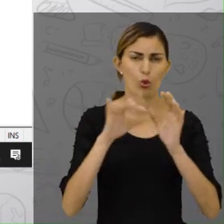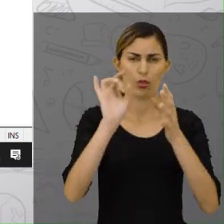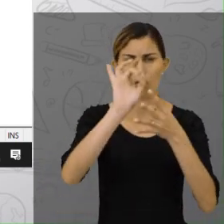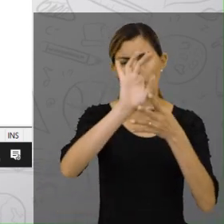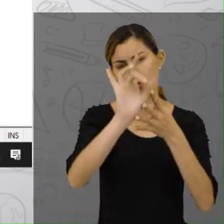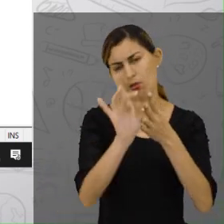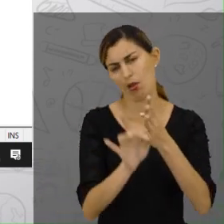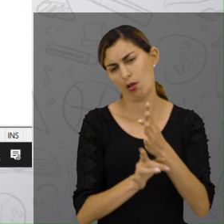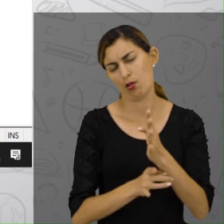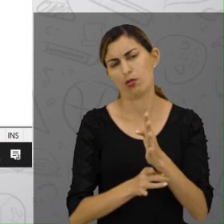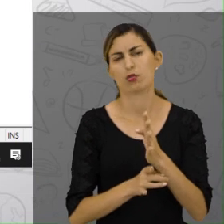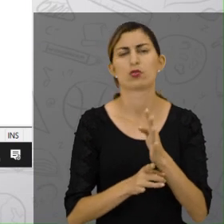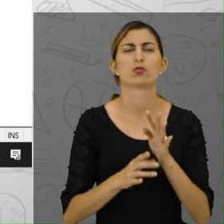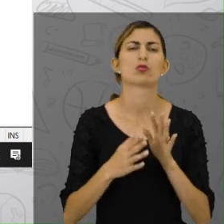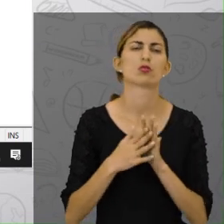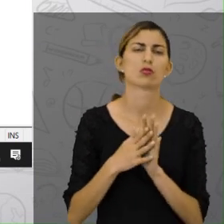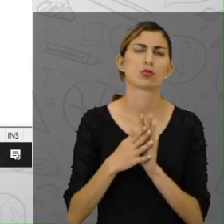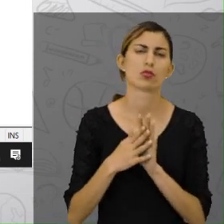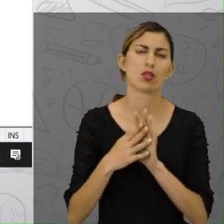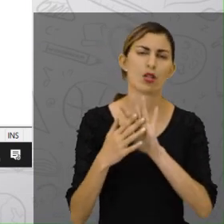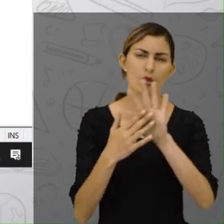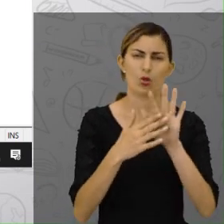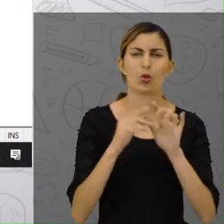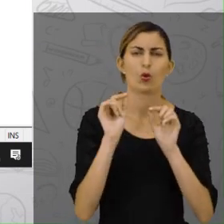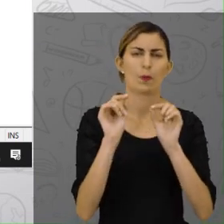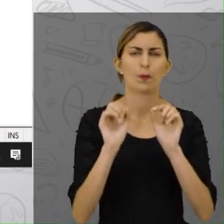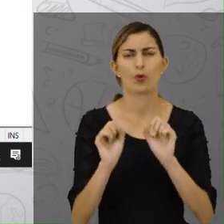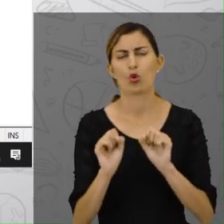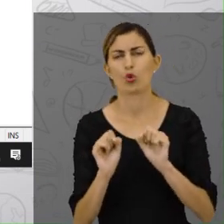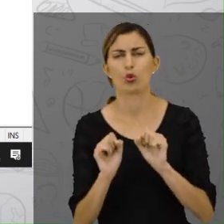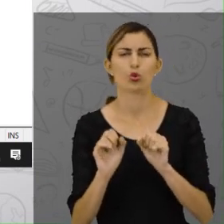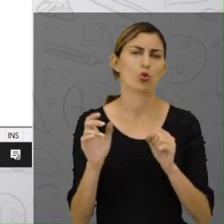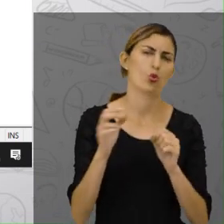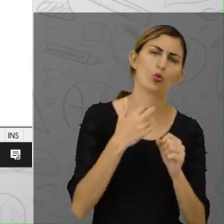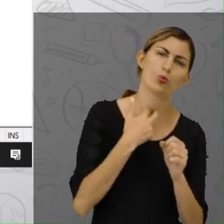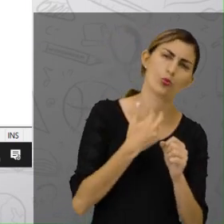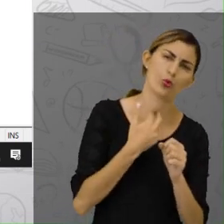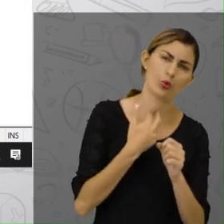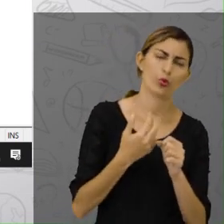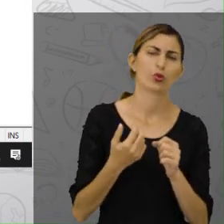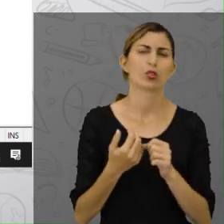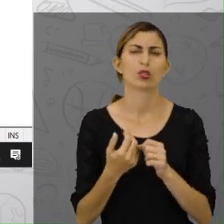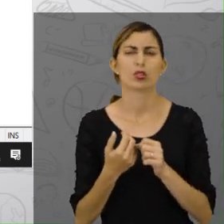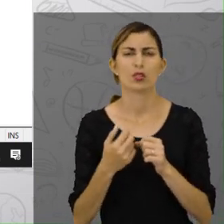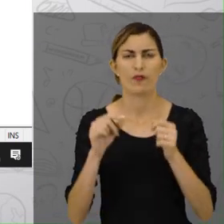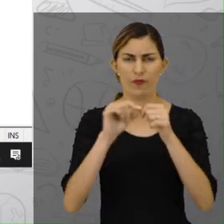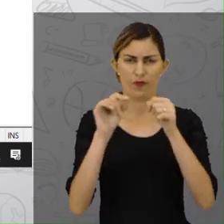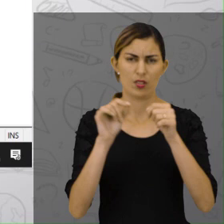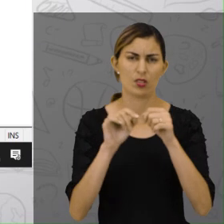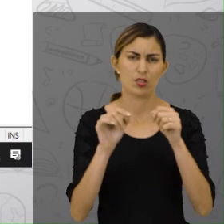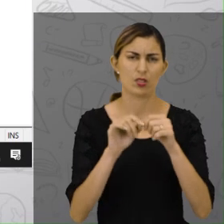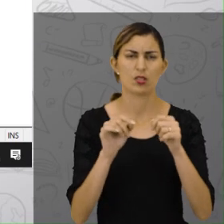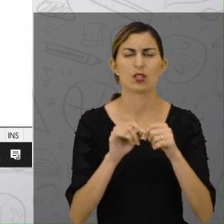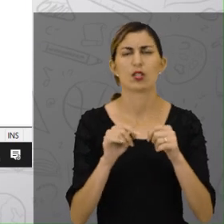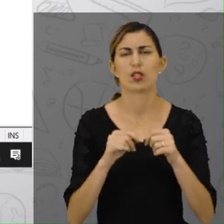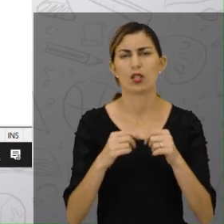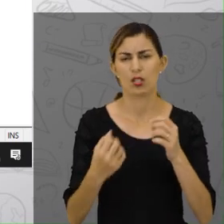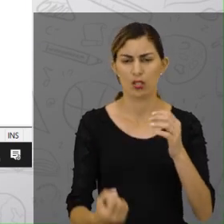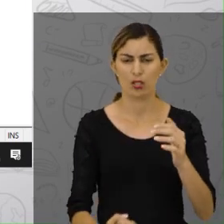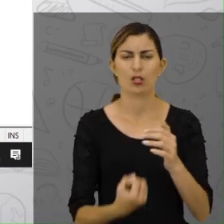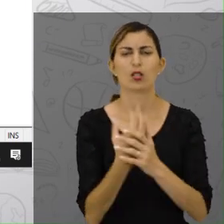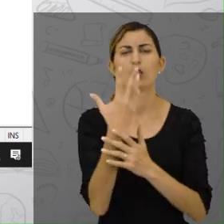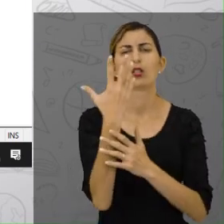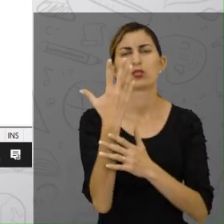todos os detalhes referentes ao que pode e ao que não pode ser feito